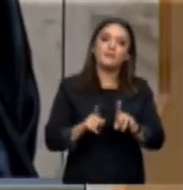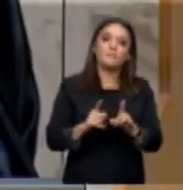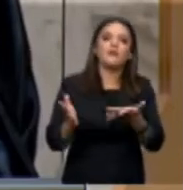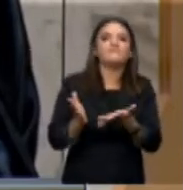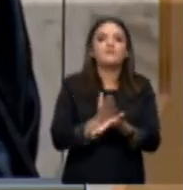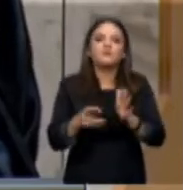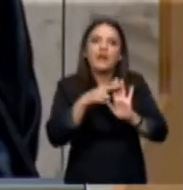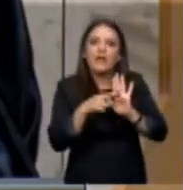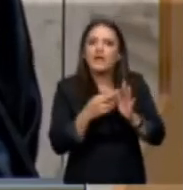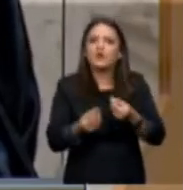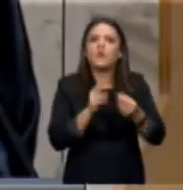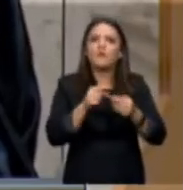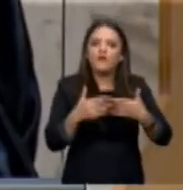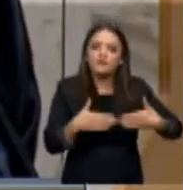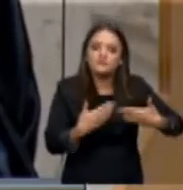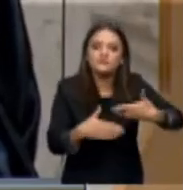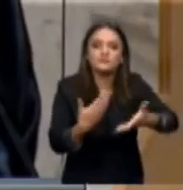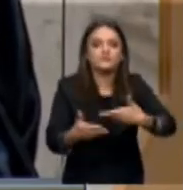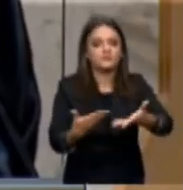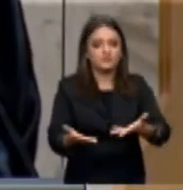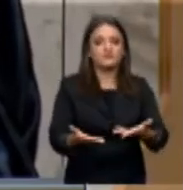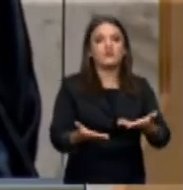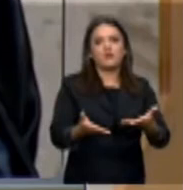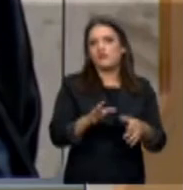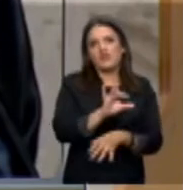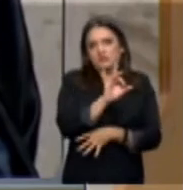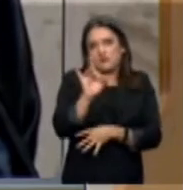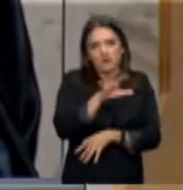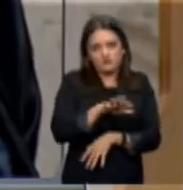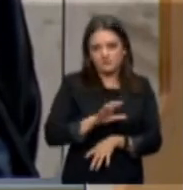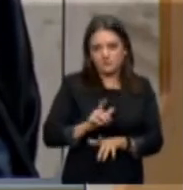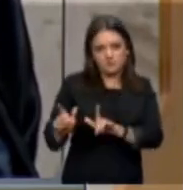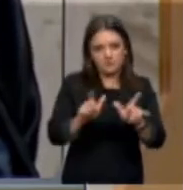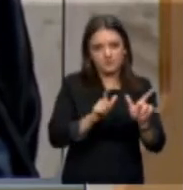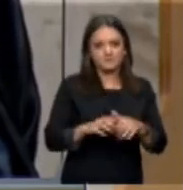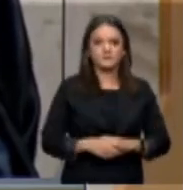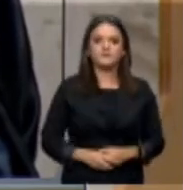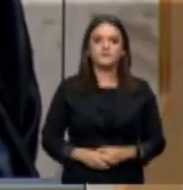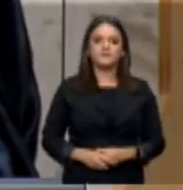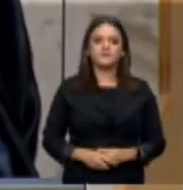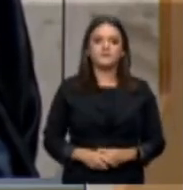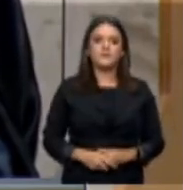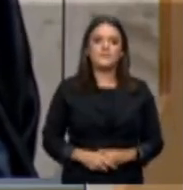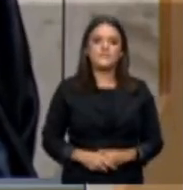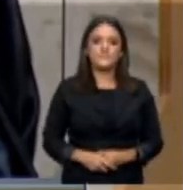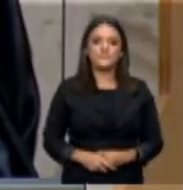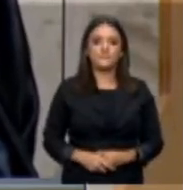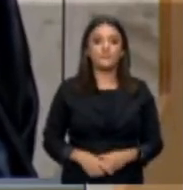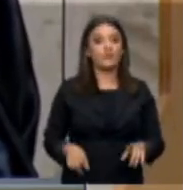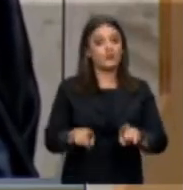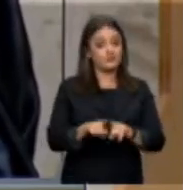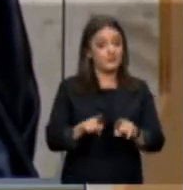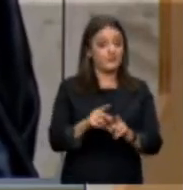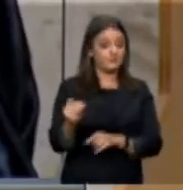que organizam o sistema interno de cada corte local. Não é também demais